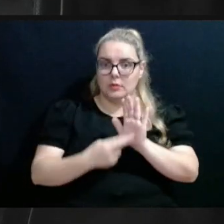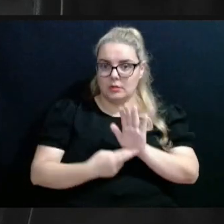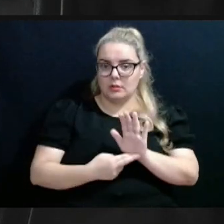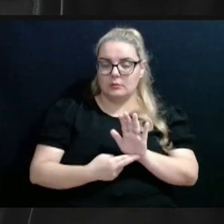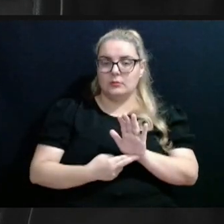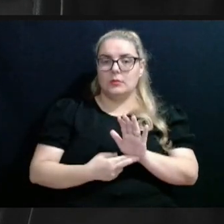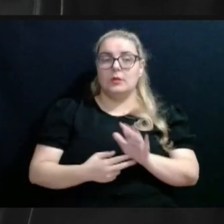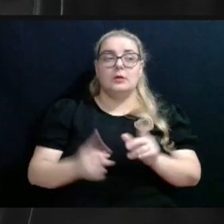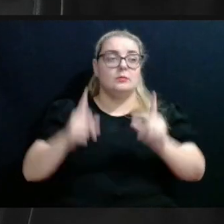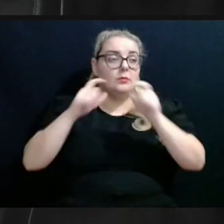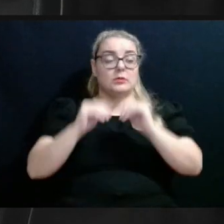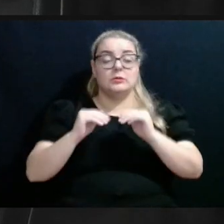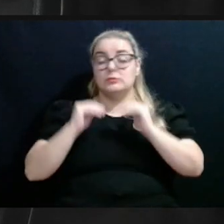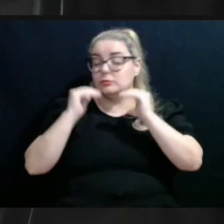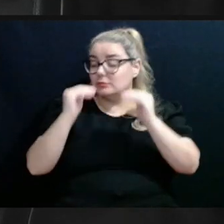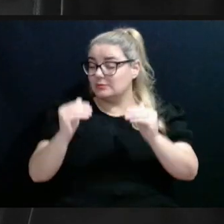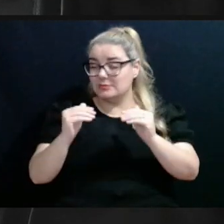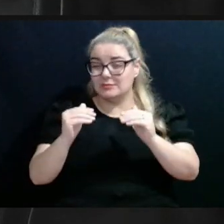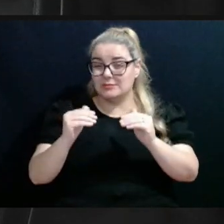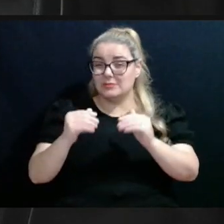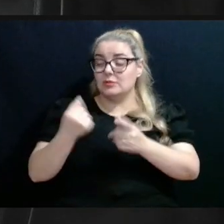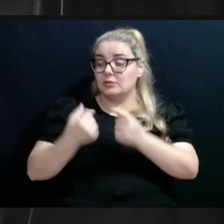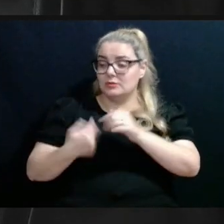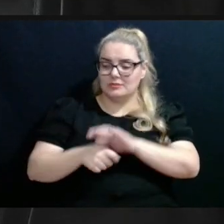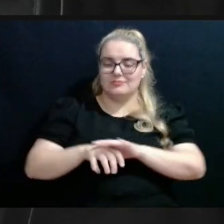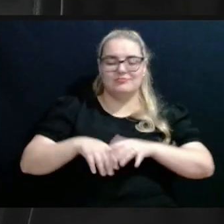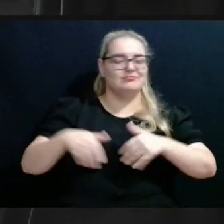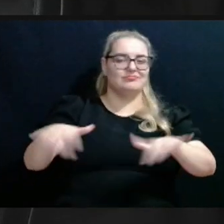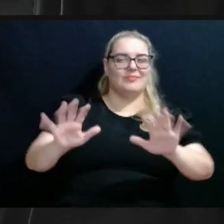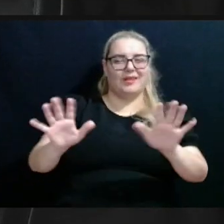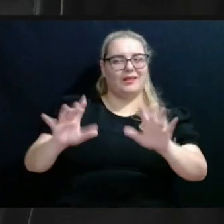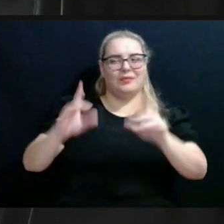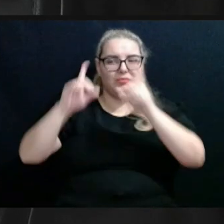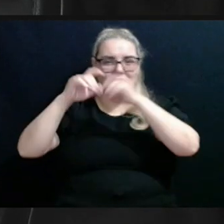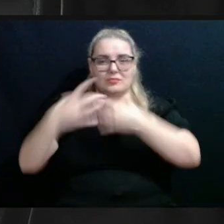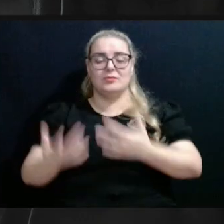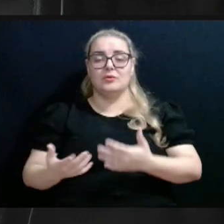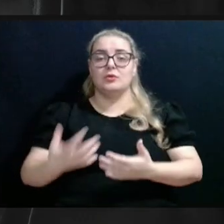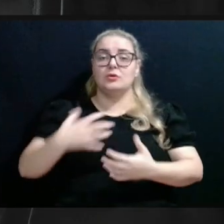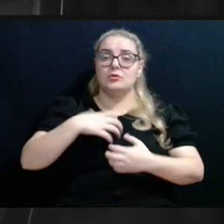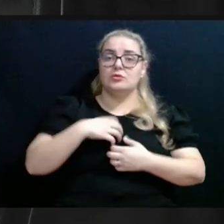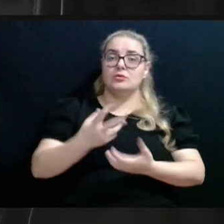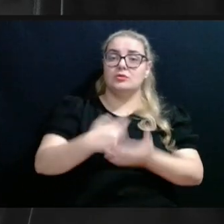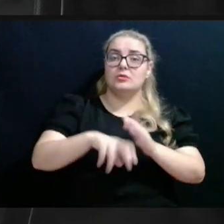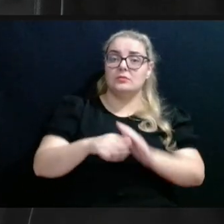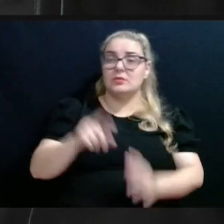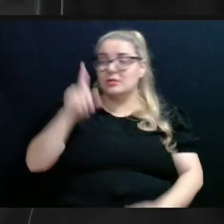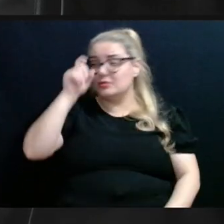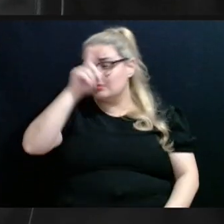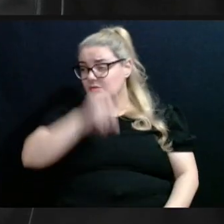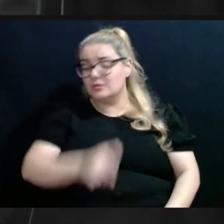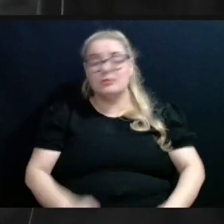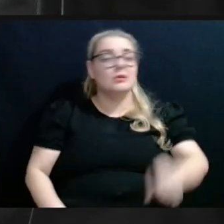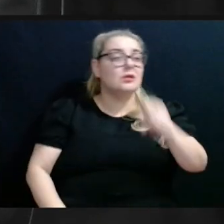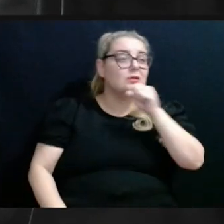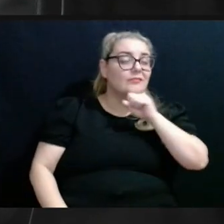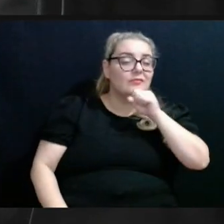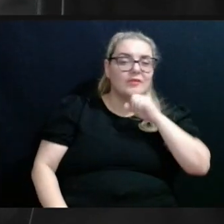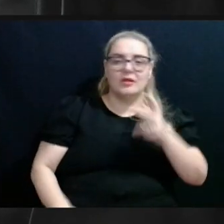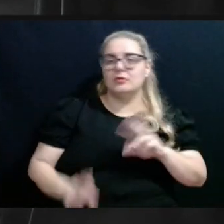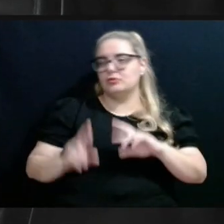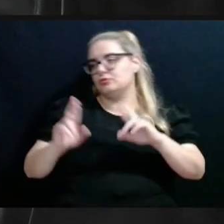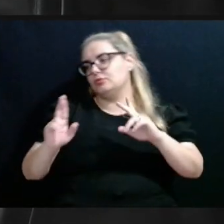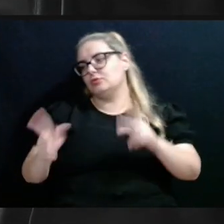grande que afasta os investidores, porque a forma de se tributar no Brasil é muito complicada, muito antiga, diferente, por exemplo, do